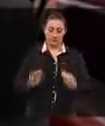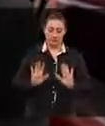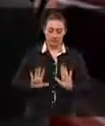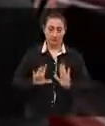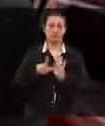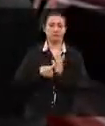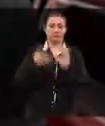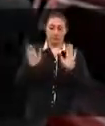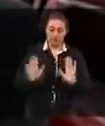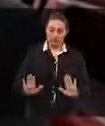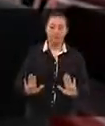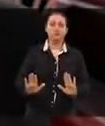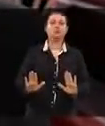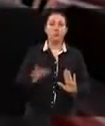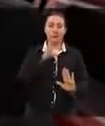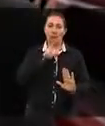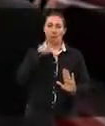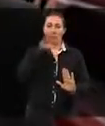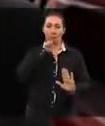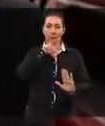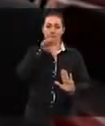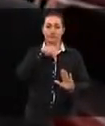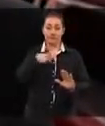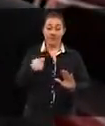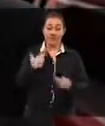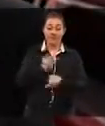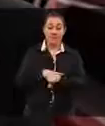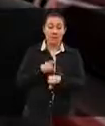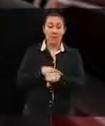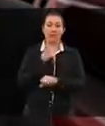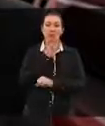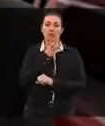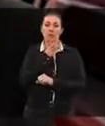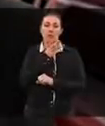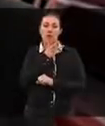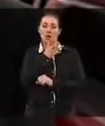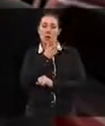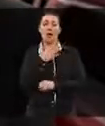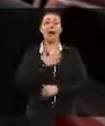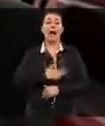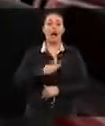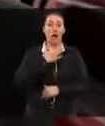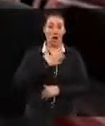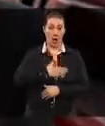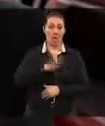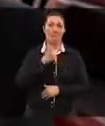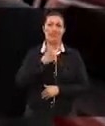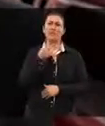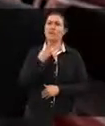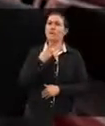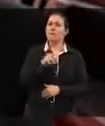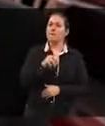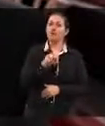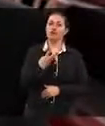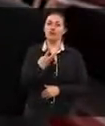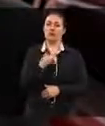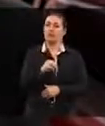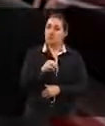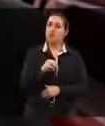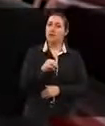processo, ele tem que ser lento. E isso significa aproximadamente 20, 30 minutos, no